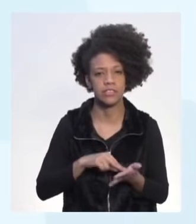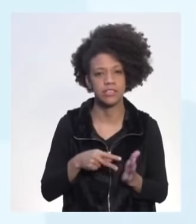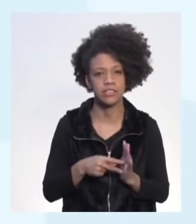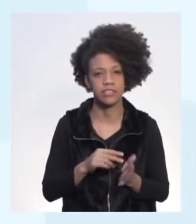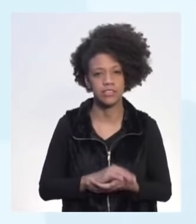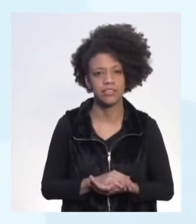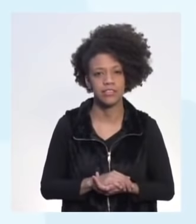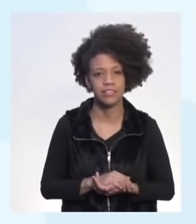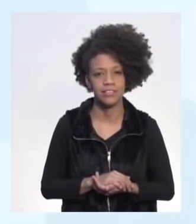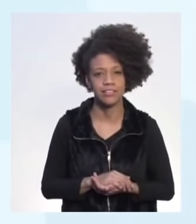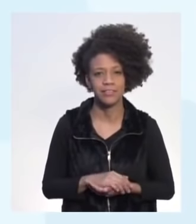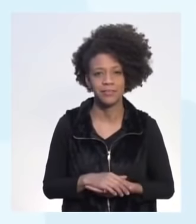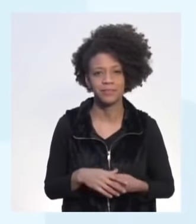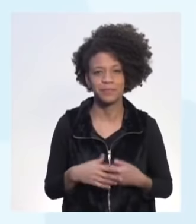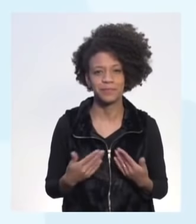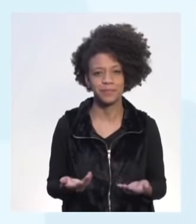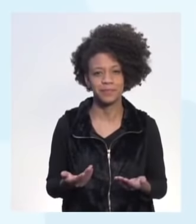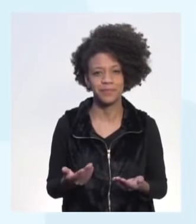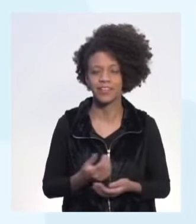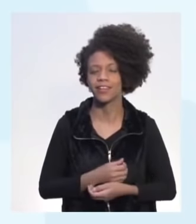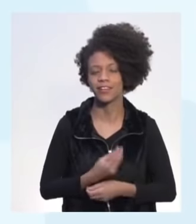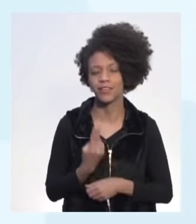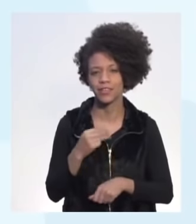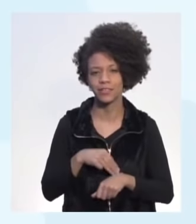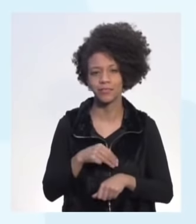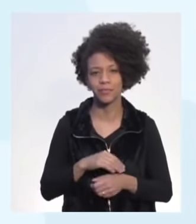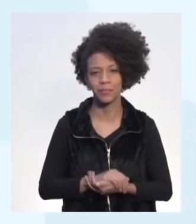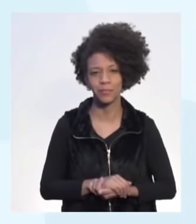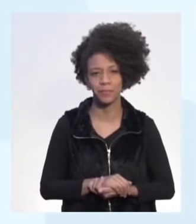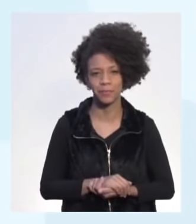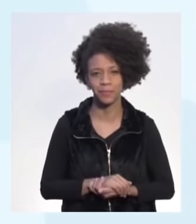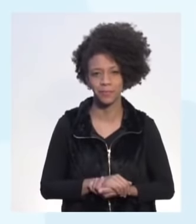e a 4 separadamente, tá? 2 minutinhos.